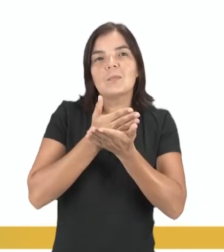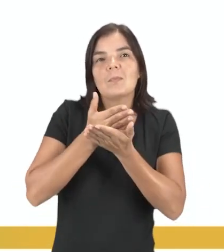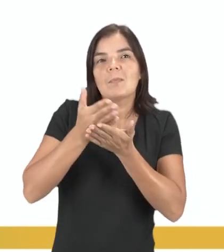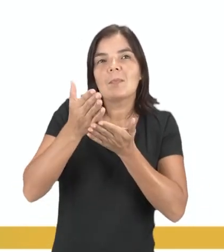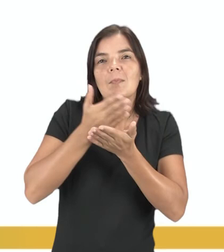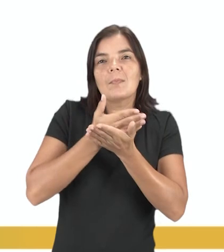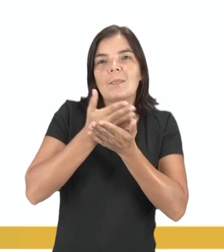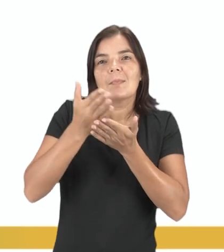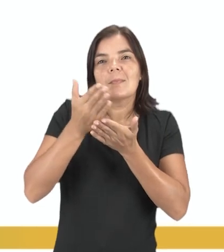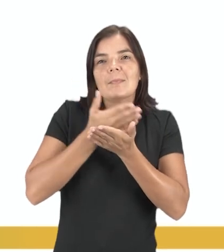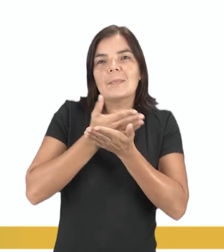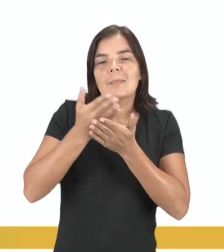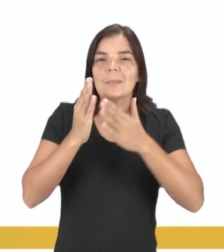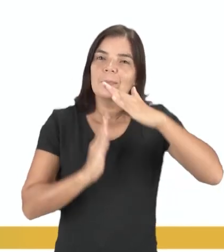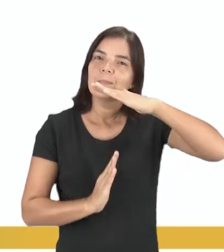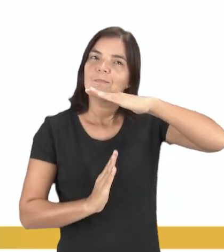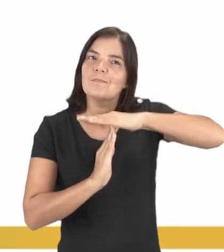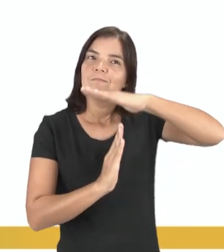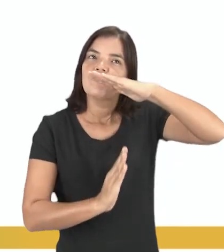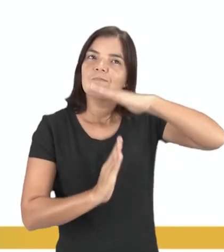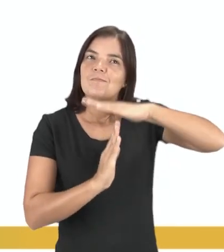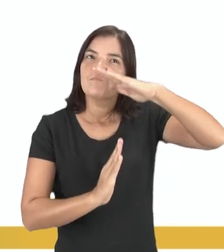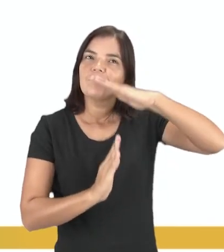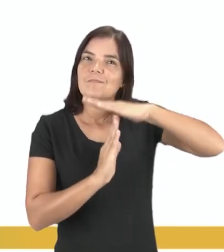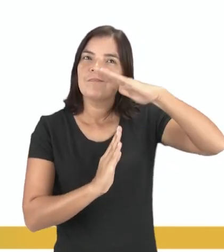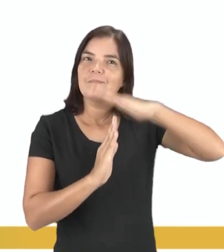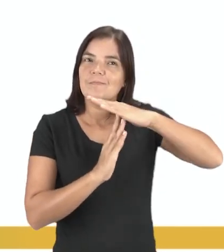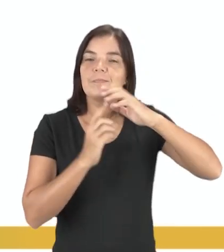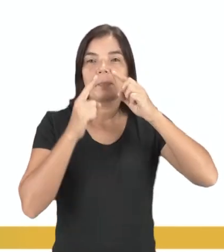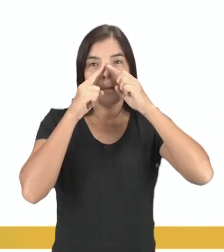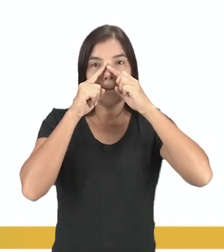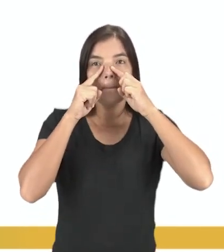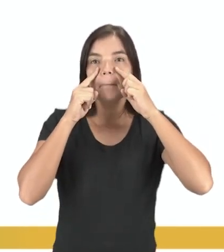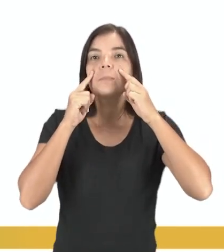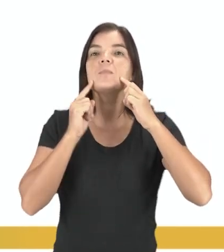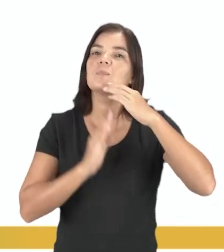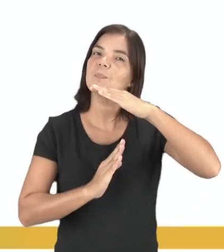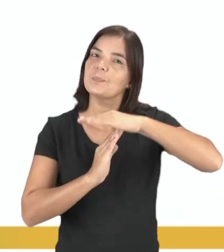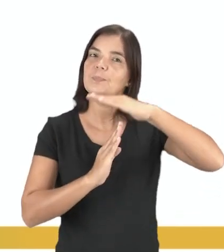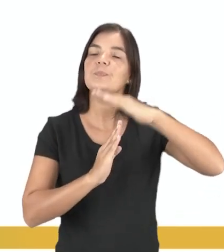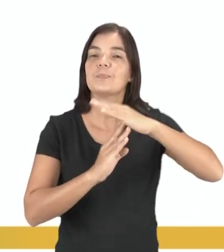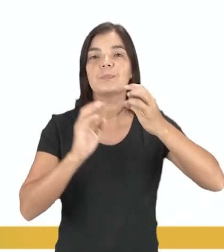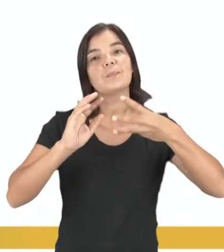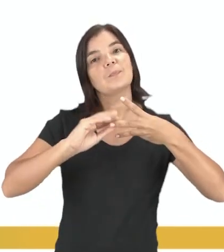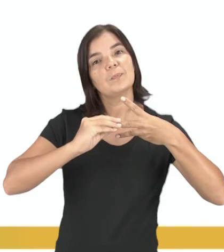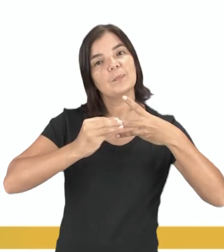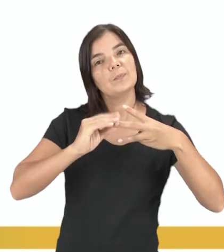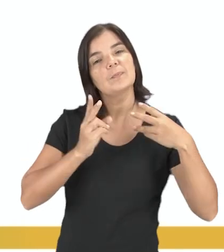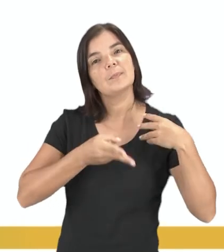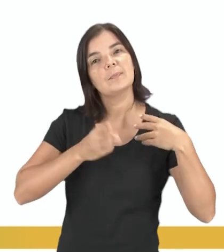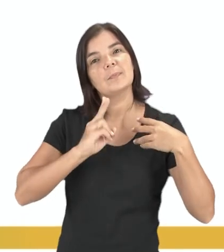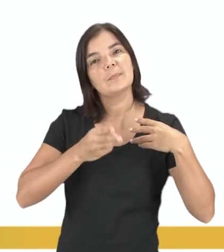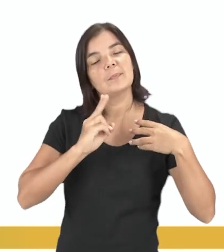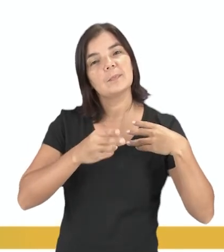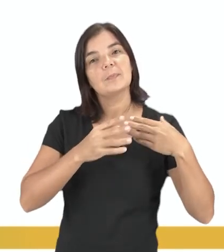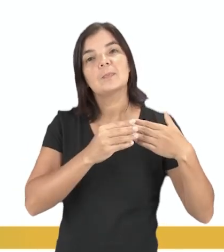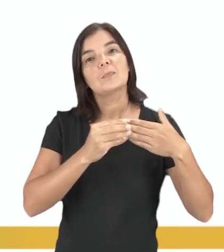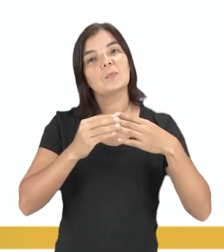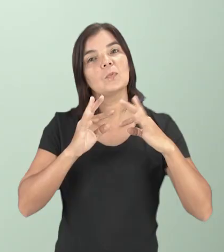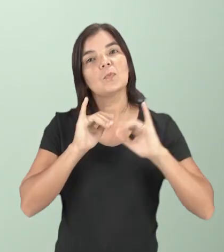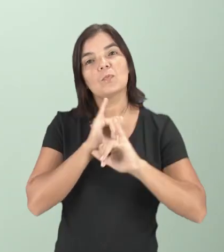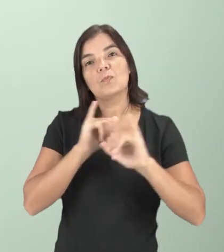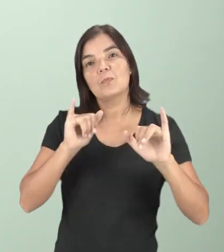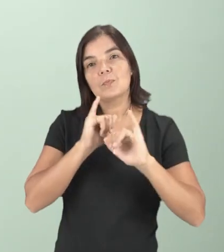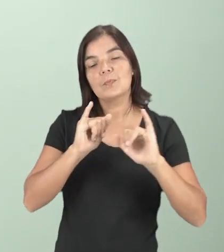início, no teto das cavidades nasais, que é lá onde essas células ficam e vão levar toda